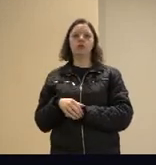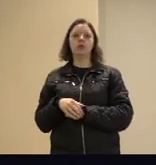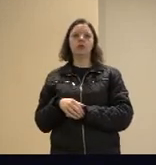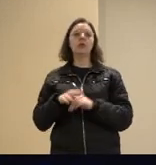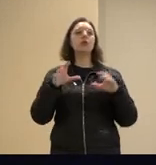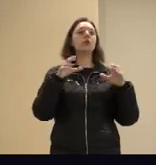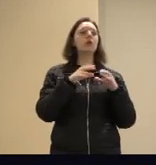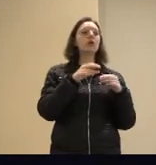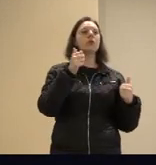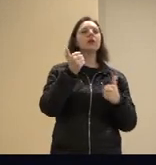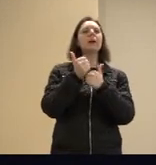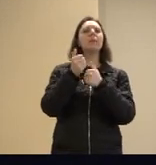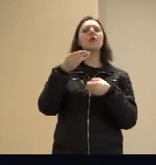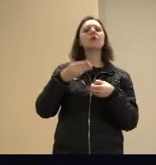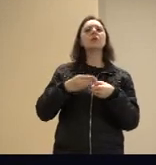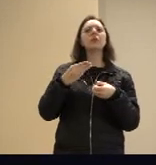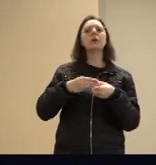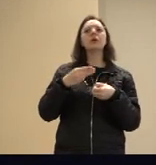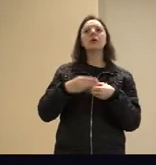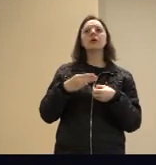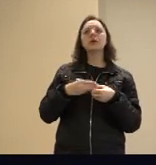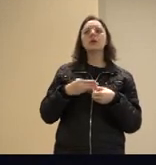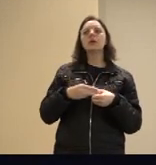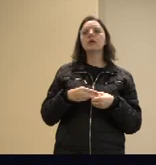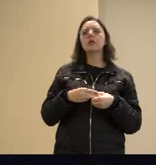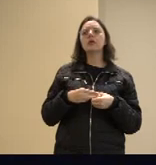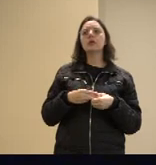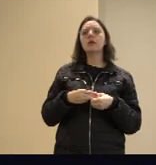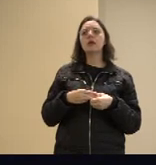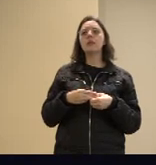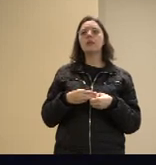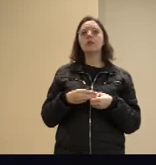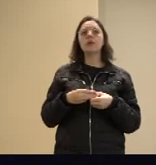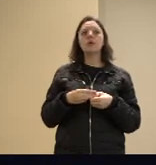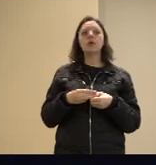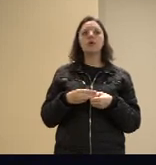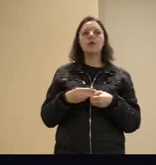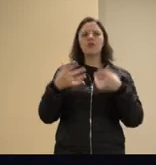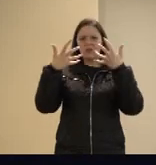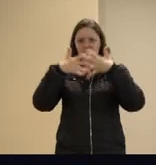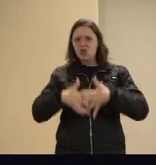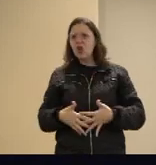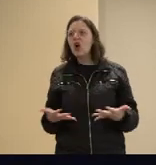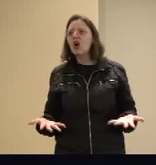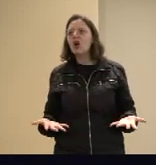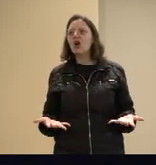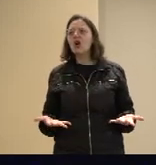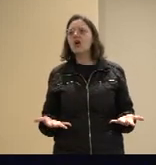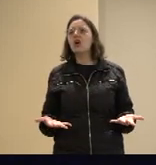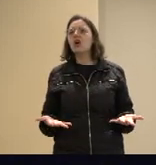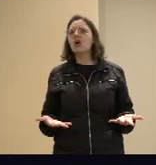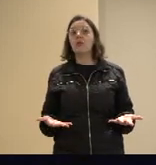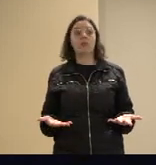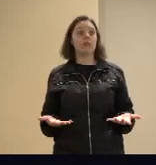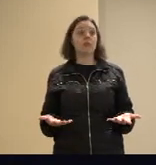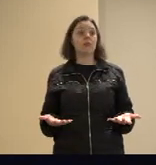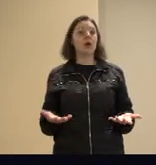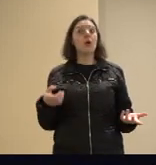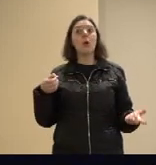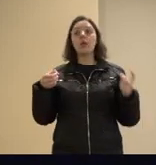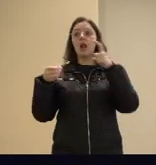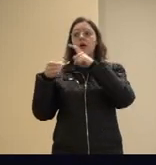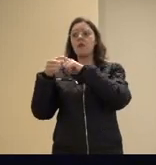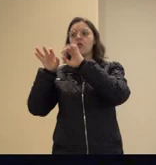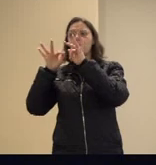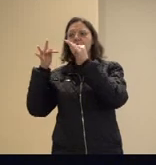do município para a família lá fora funcionaram? Quando ela voltou para a